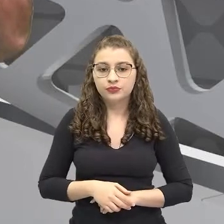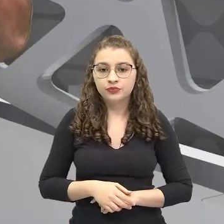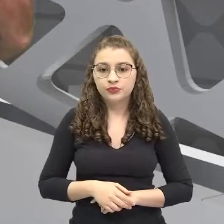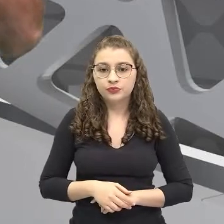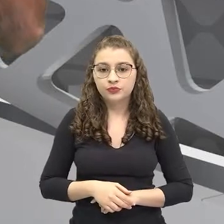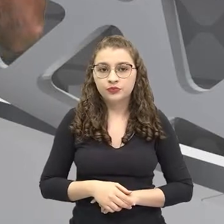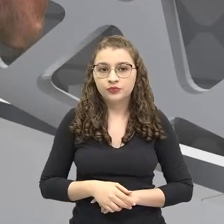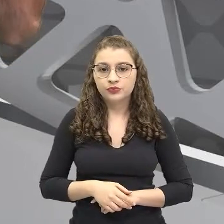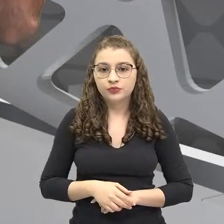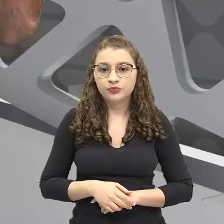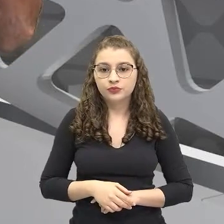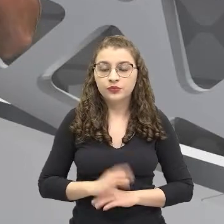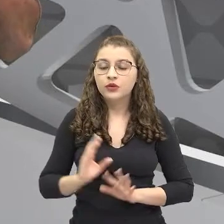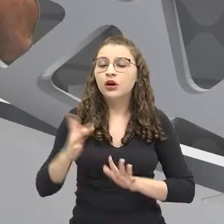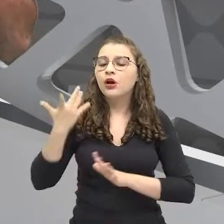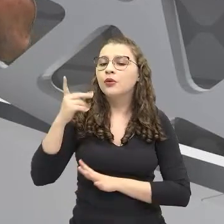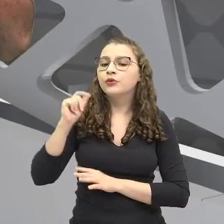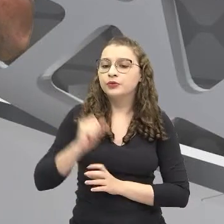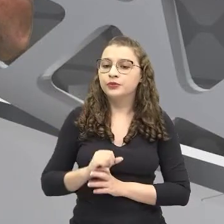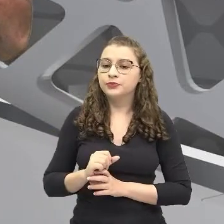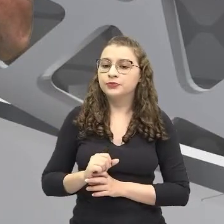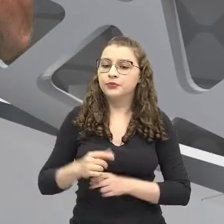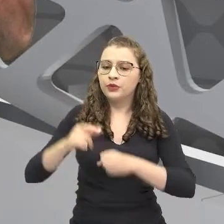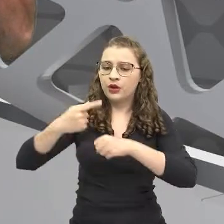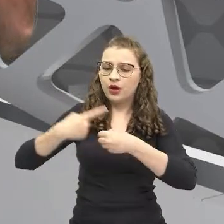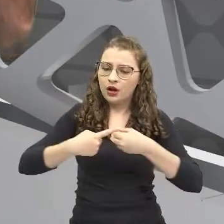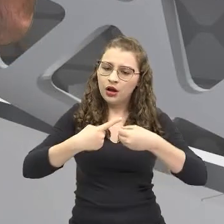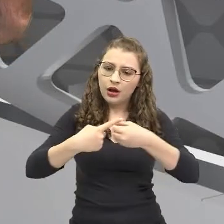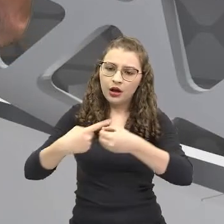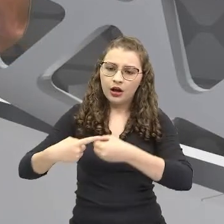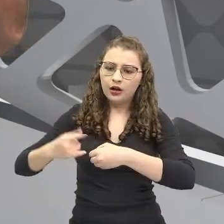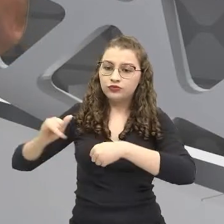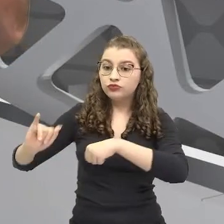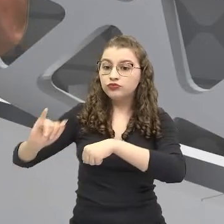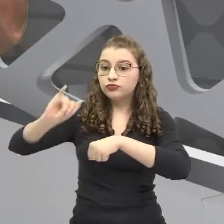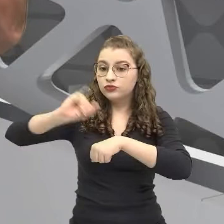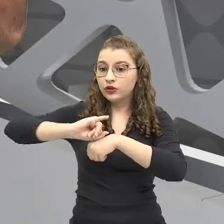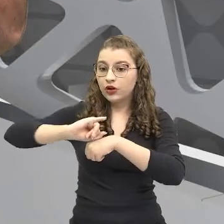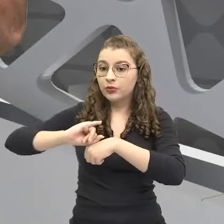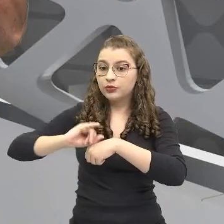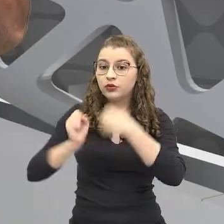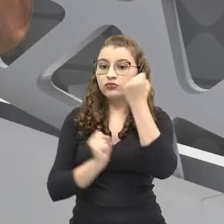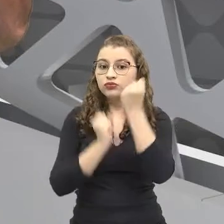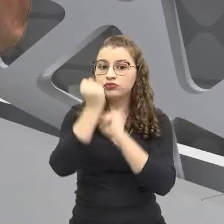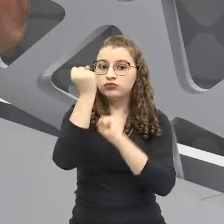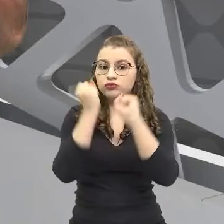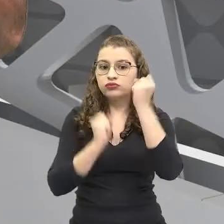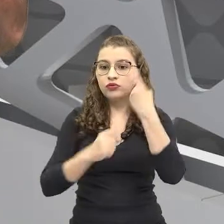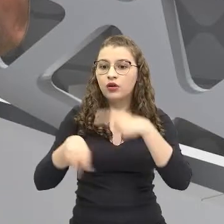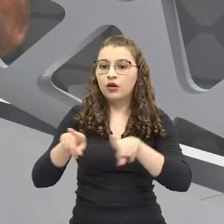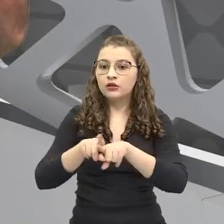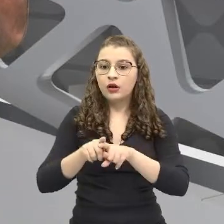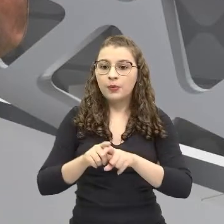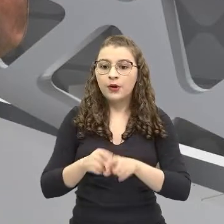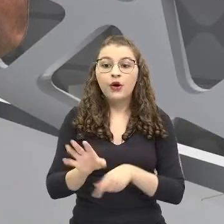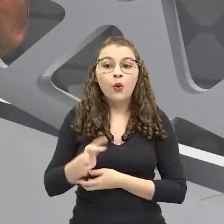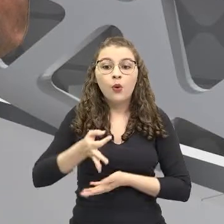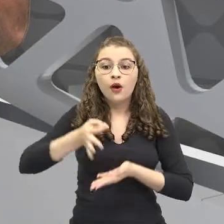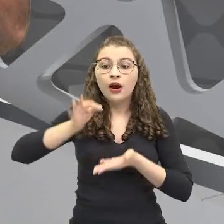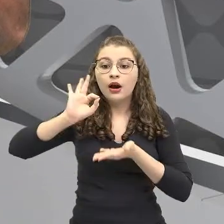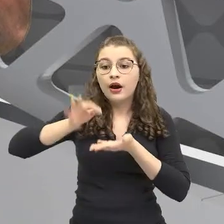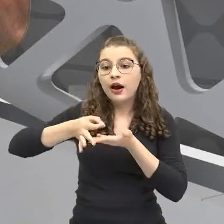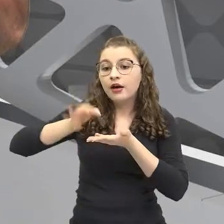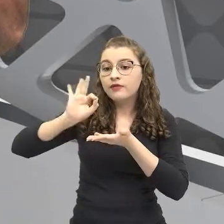que ocorreu? A industrialização das cidades, a zona cafeira, o café estava